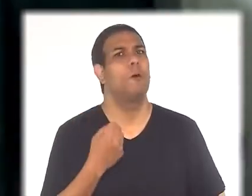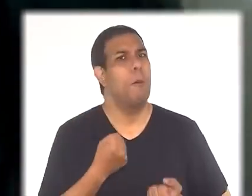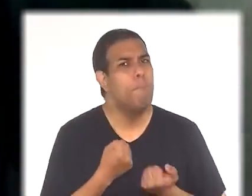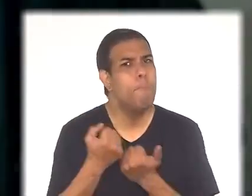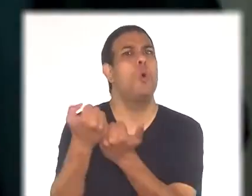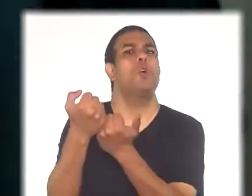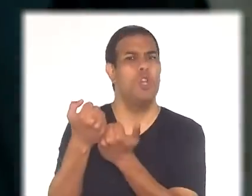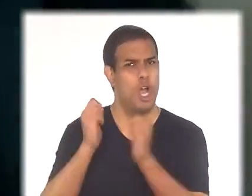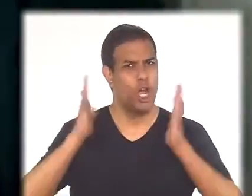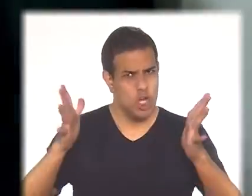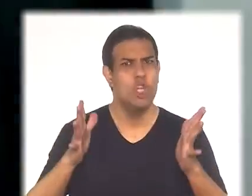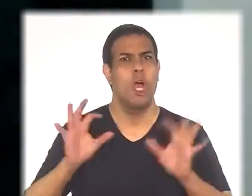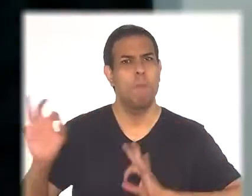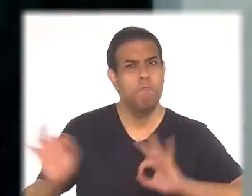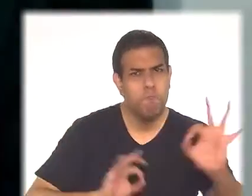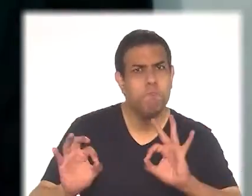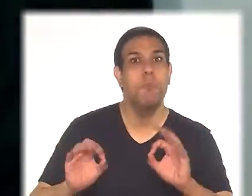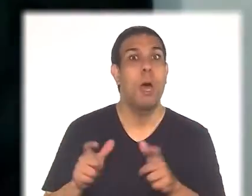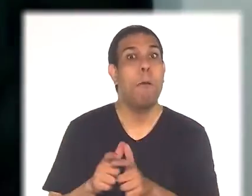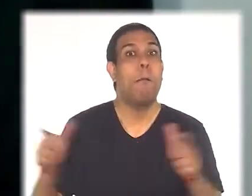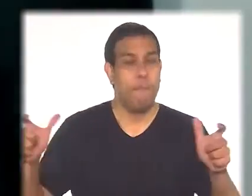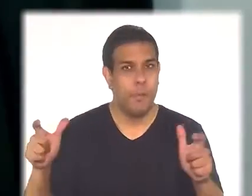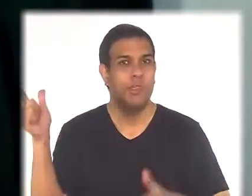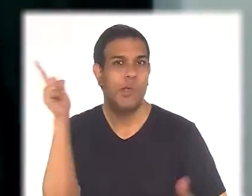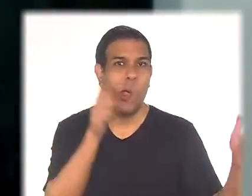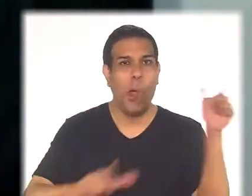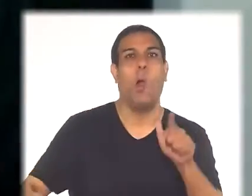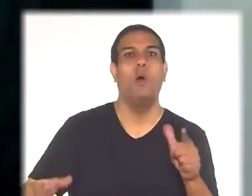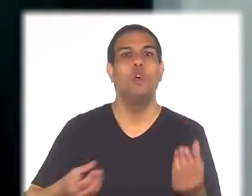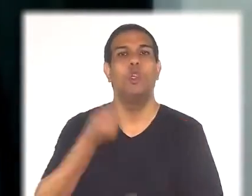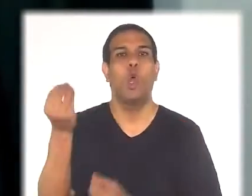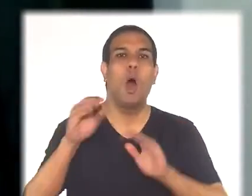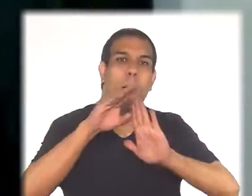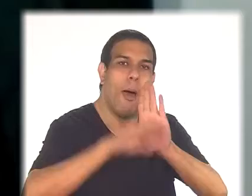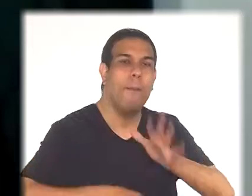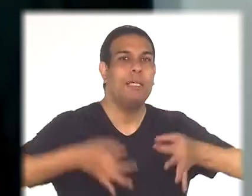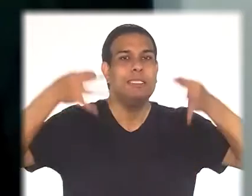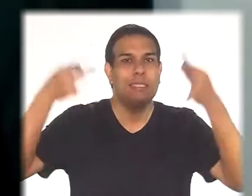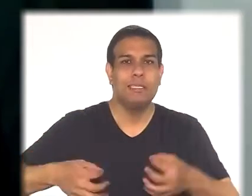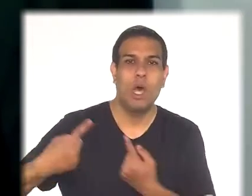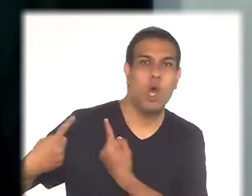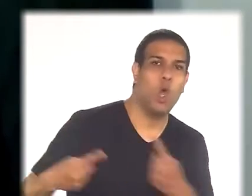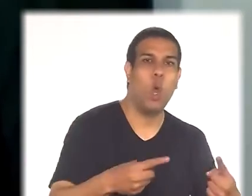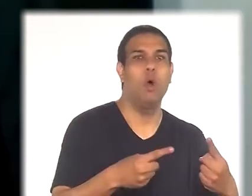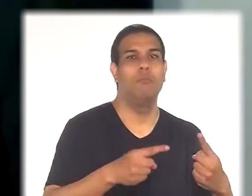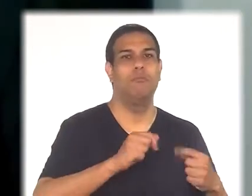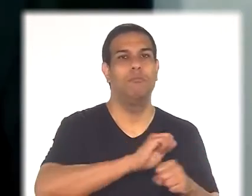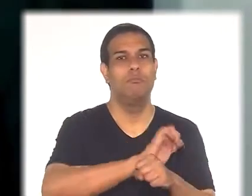nós temos que apoiar os projetos que já estejam com quantitativos maiores, né?